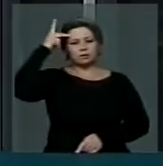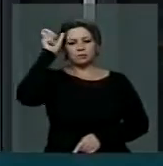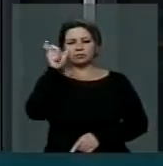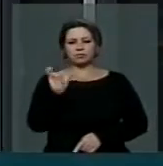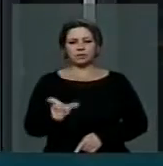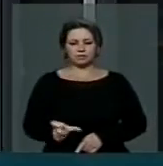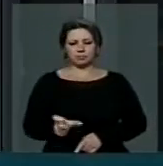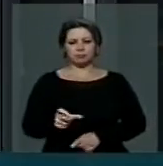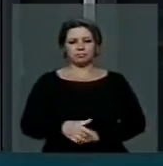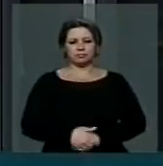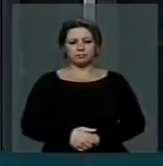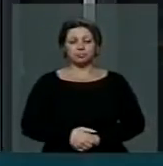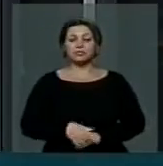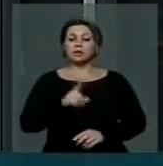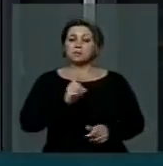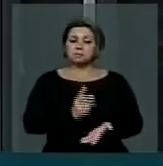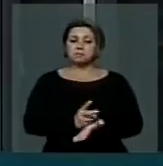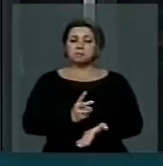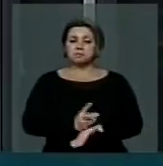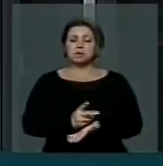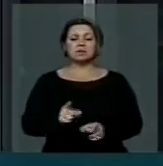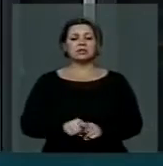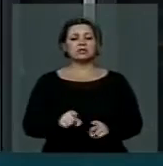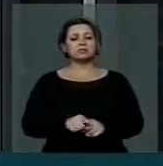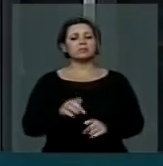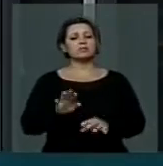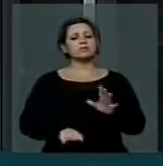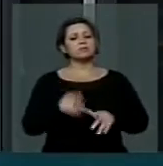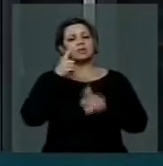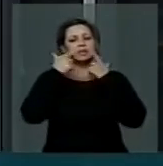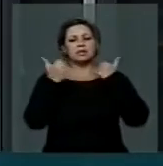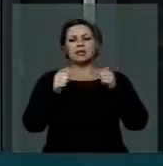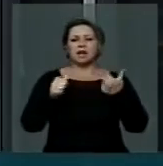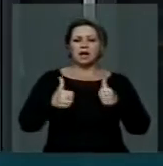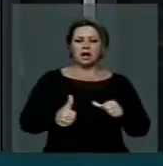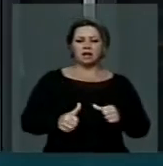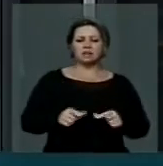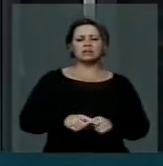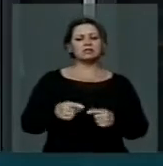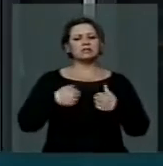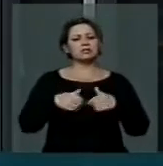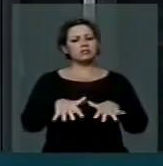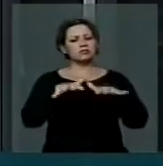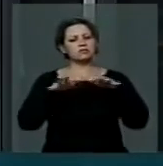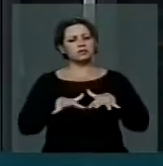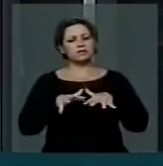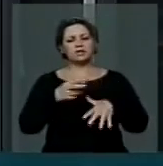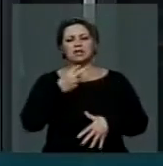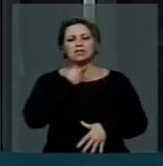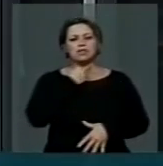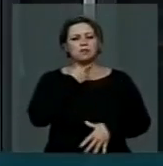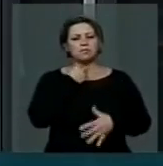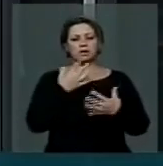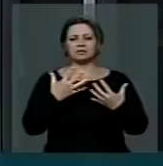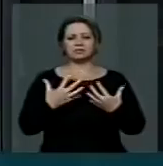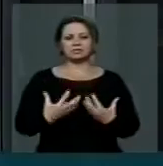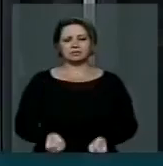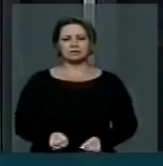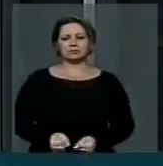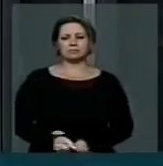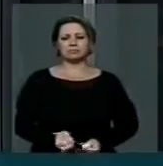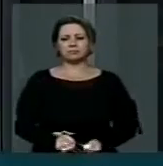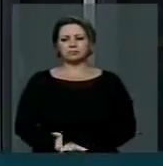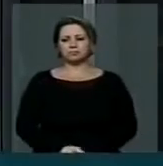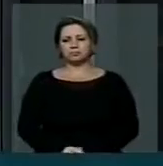humana. Ainda que incisiva, a análise que faço neste plenário não pode ser considerada em